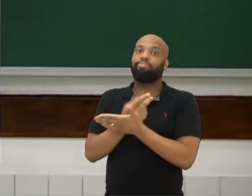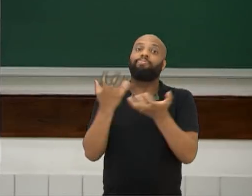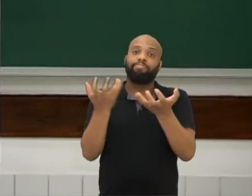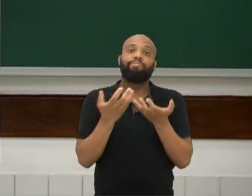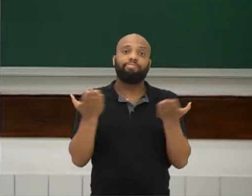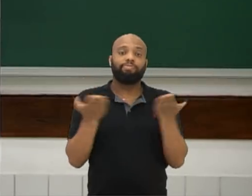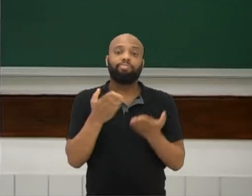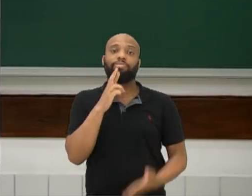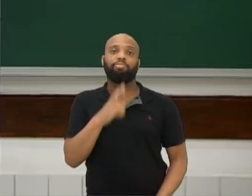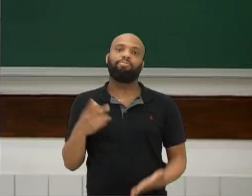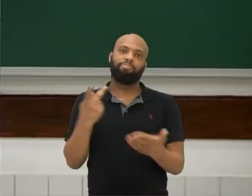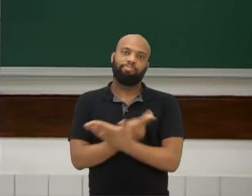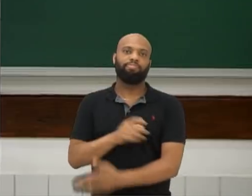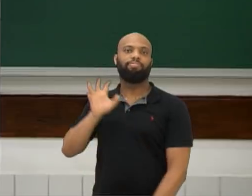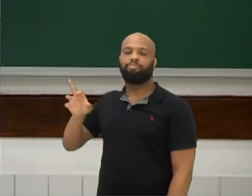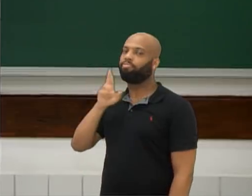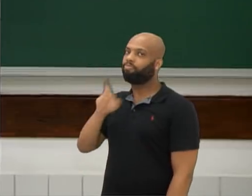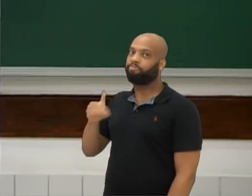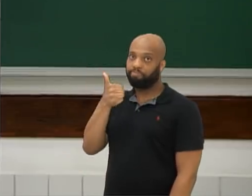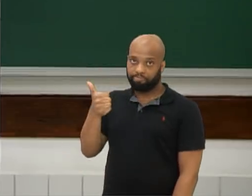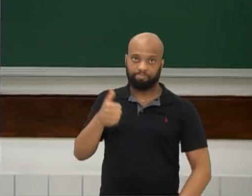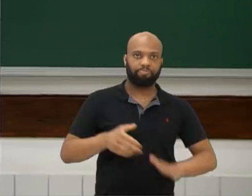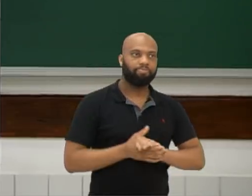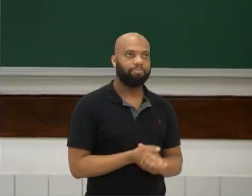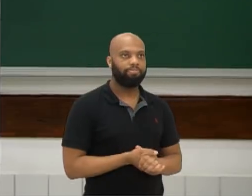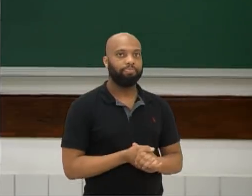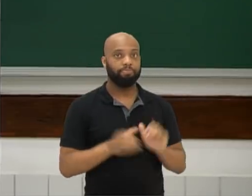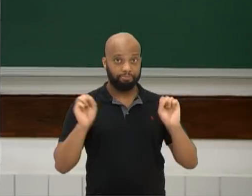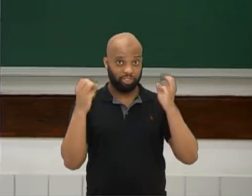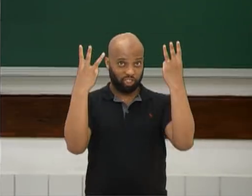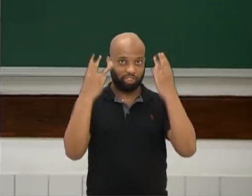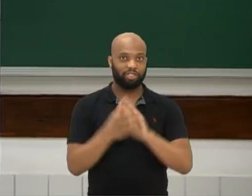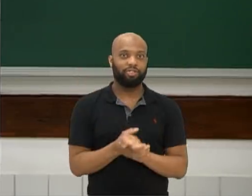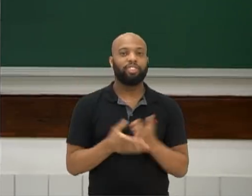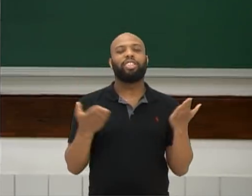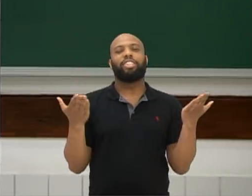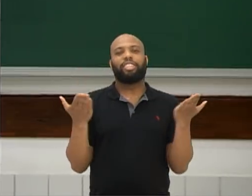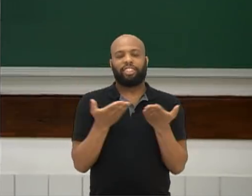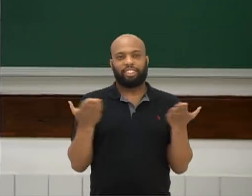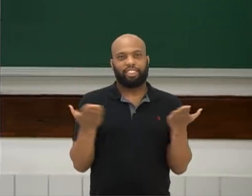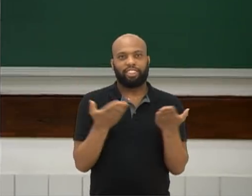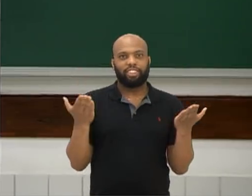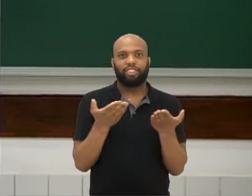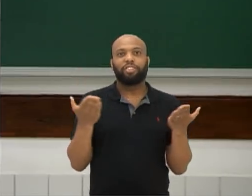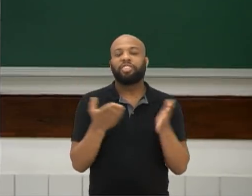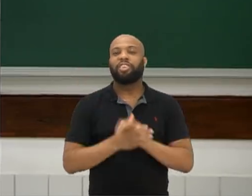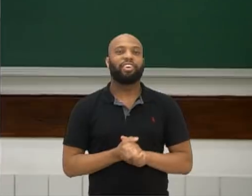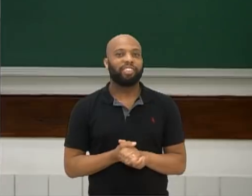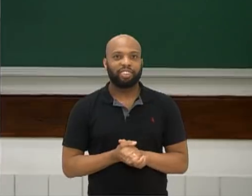errada, essa é a resposta. Beleza, galera? Show de bola? Sensacional?